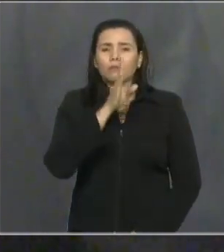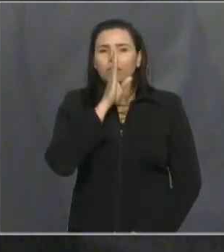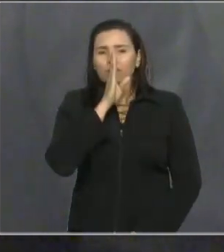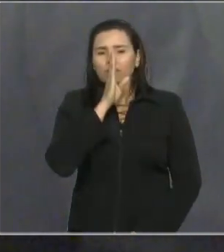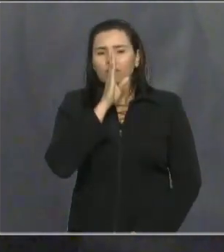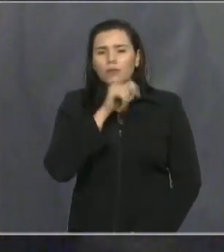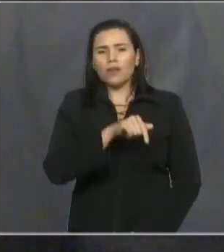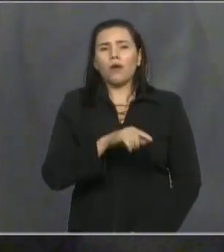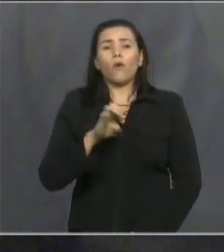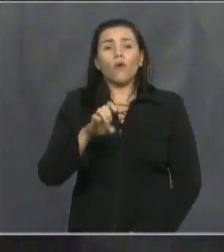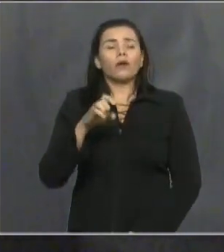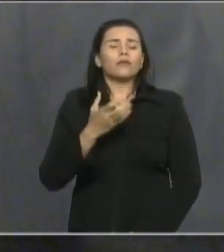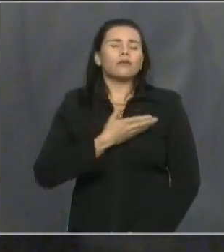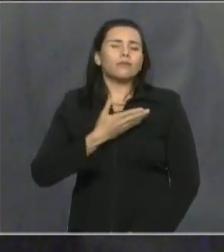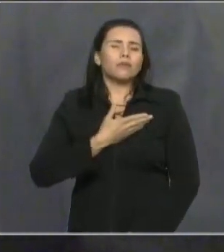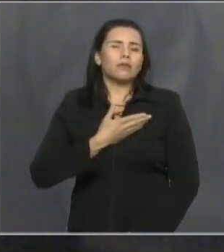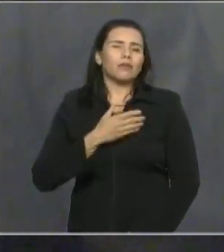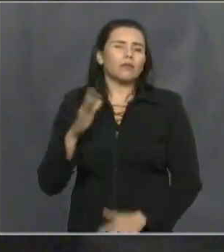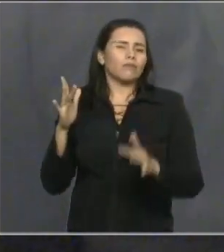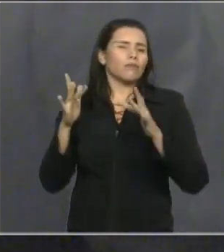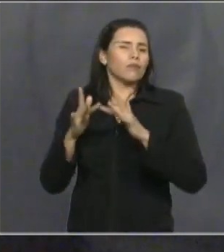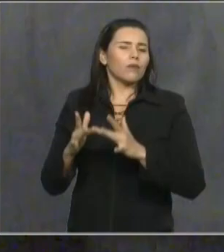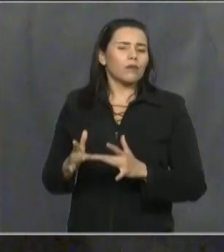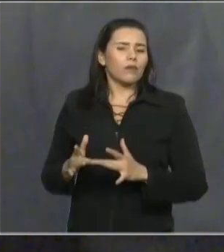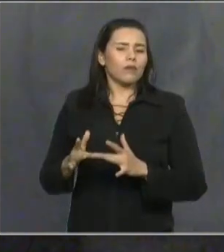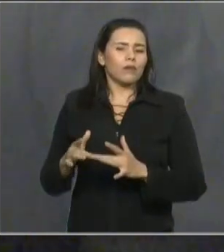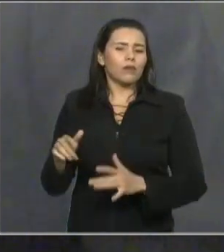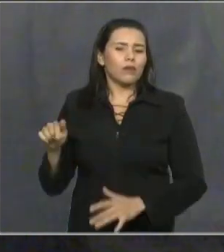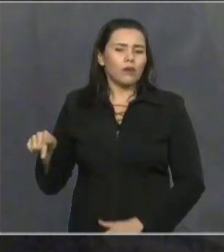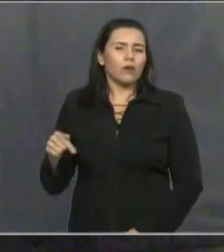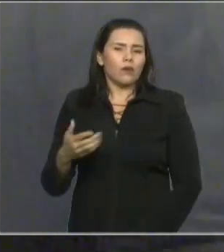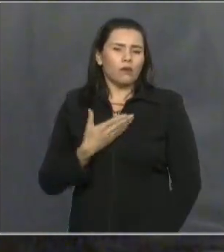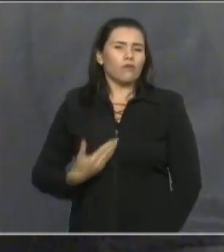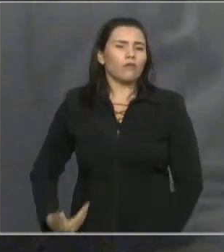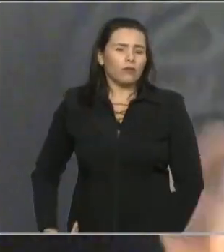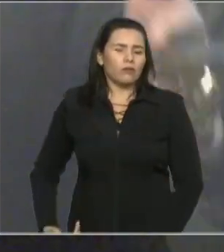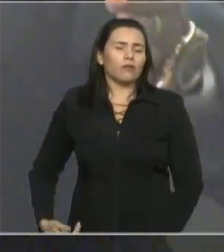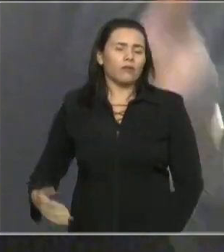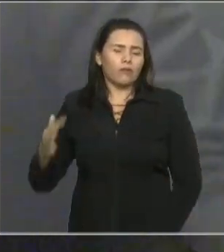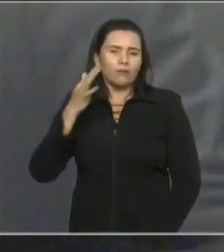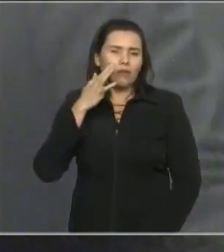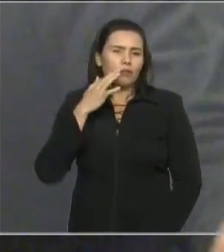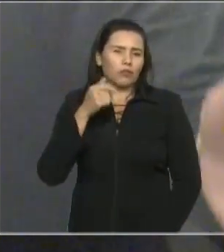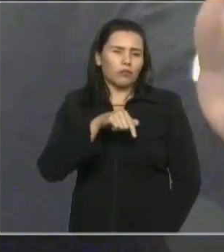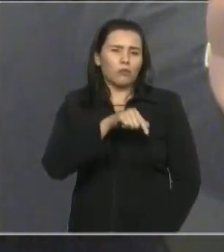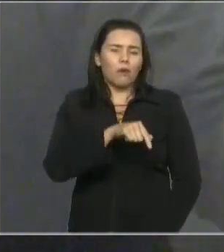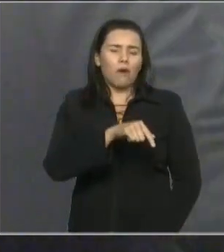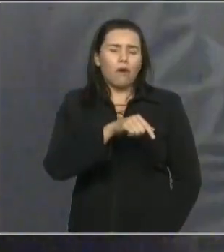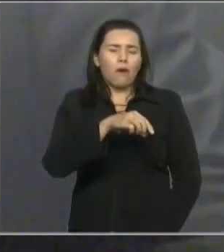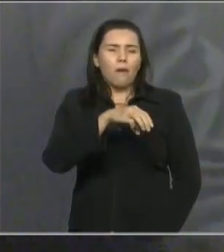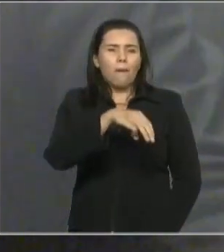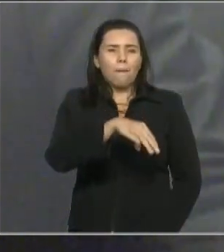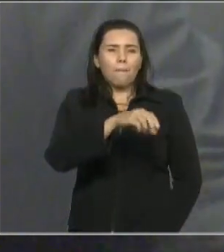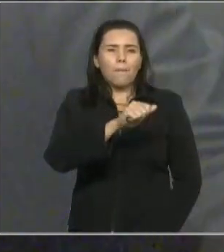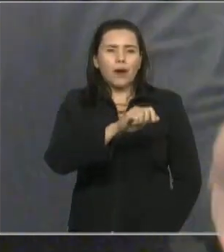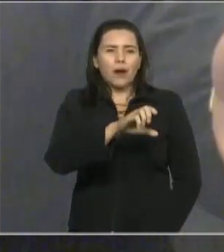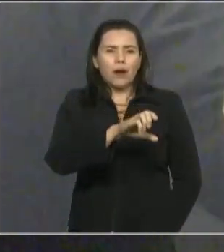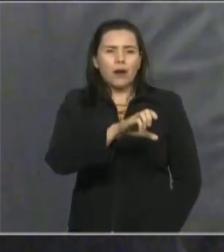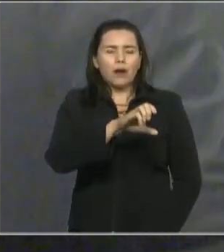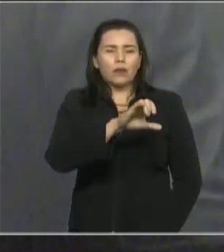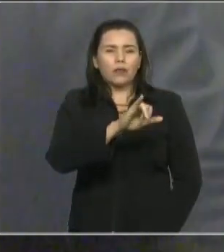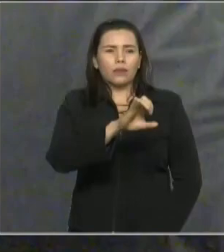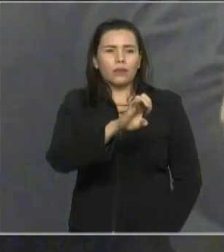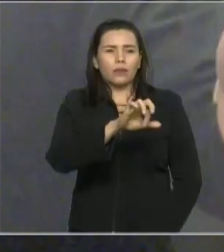ex-colega de escritório também, doutor Mário Macieira, com o atual governador Flávio Dino, que tem um candidato que é